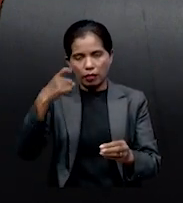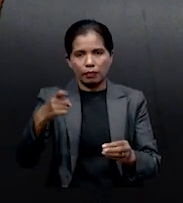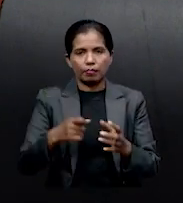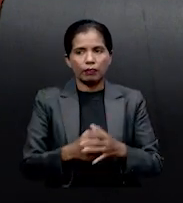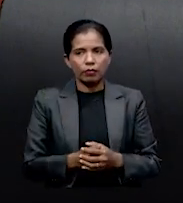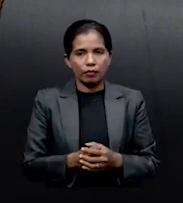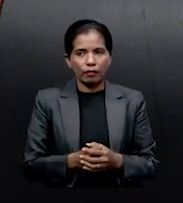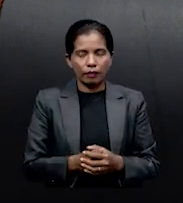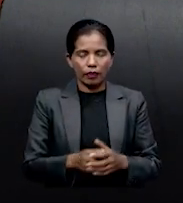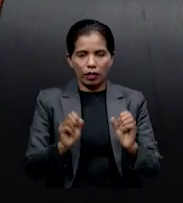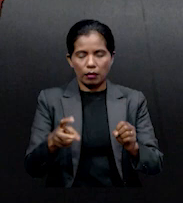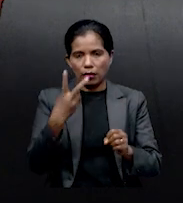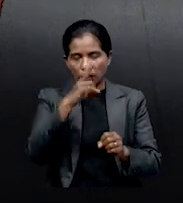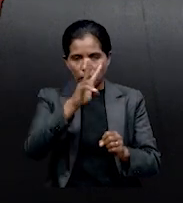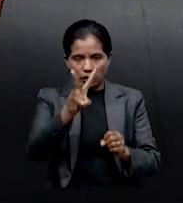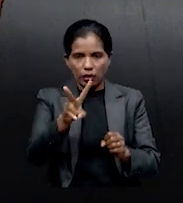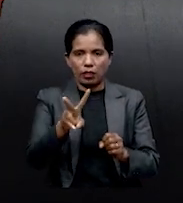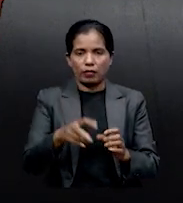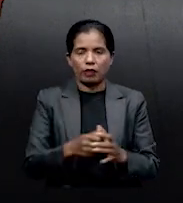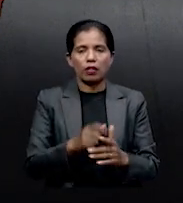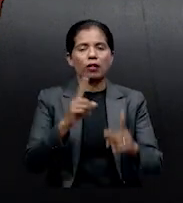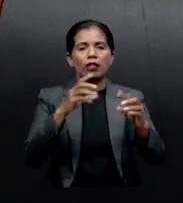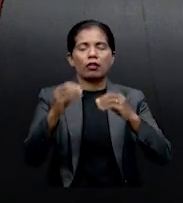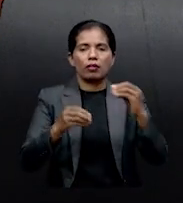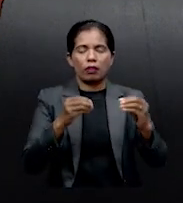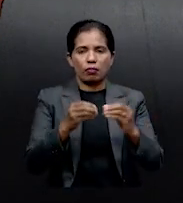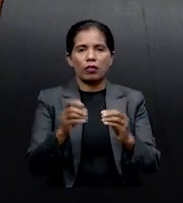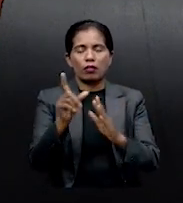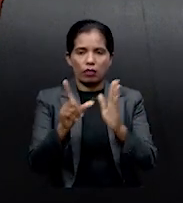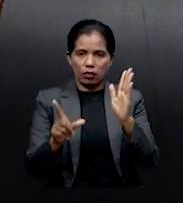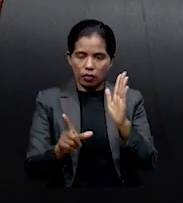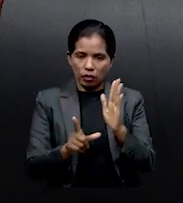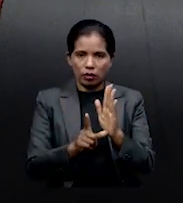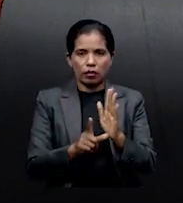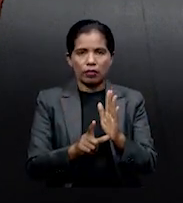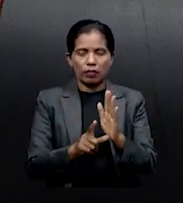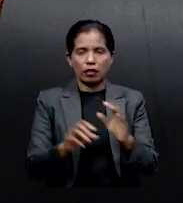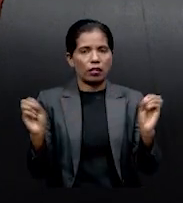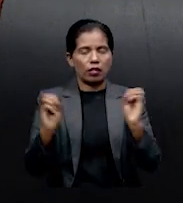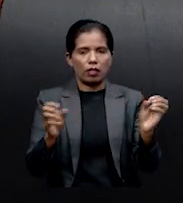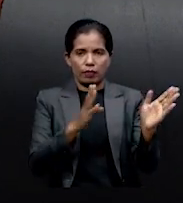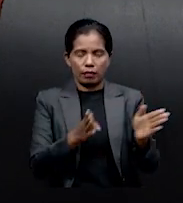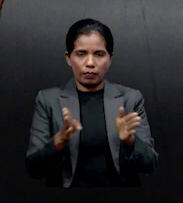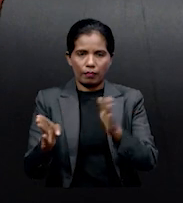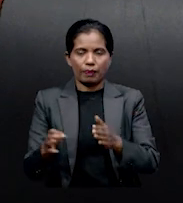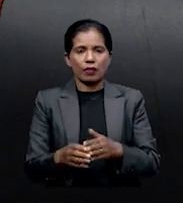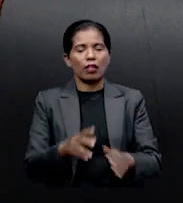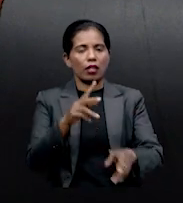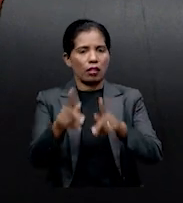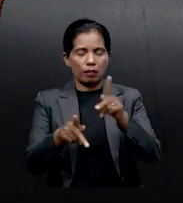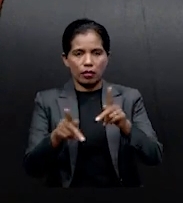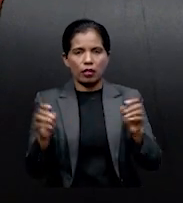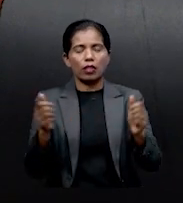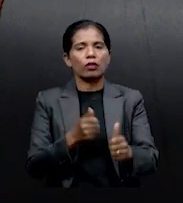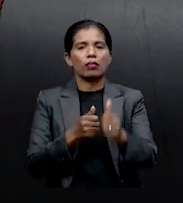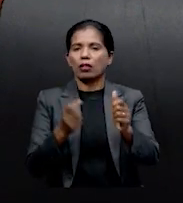tu controla, supervisiona e dando essa colher com os procedimentos administrativos né, lá prepara. Então, é uma ser para tu ir lá até